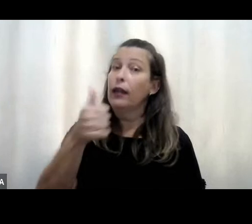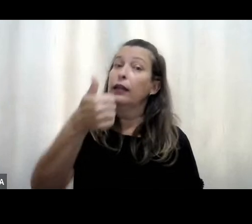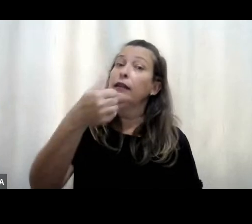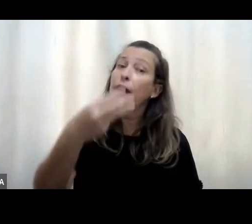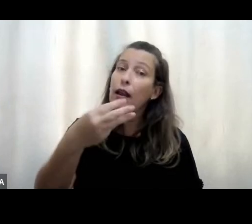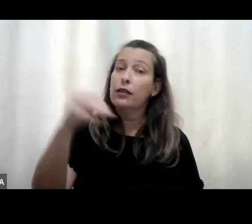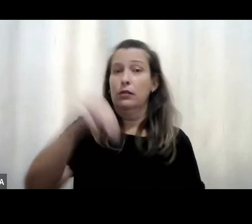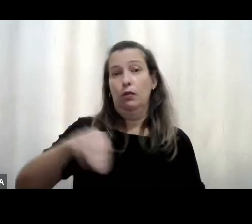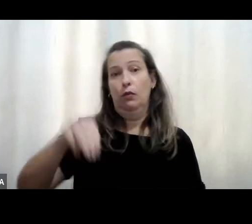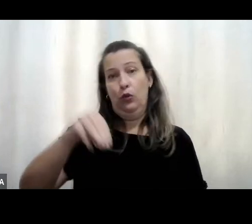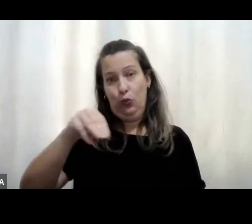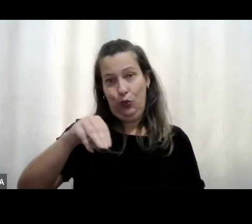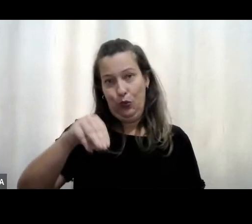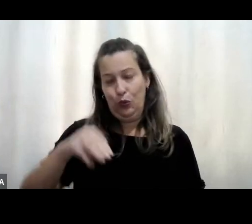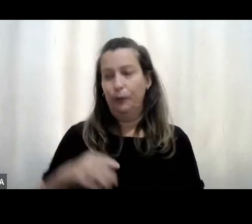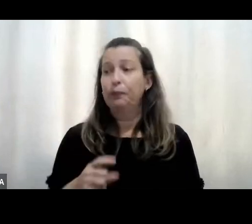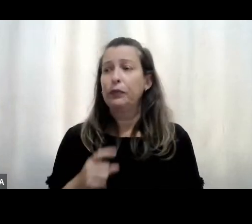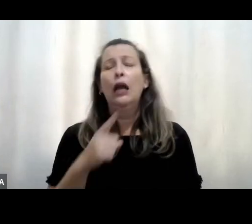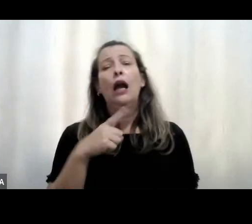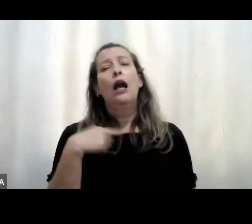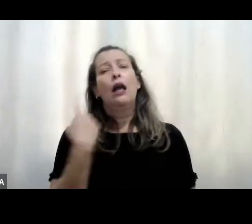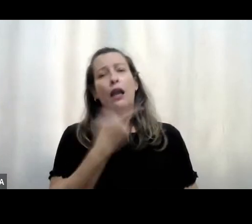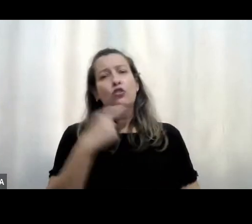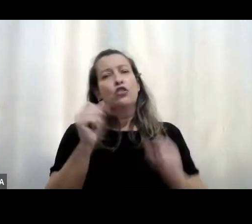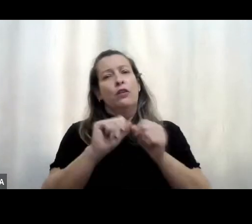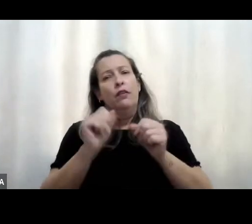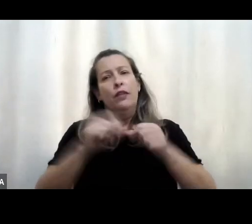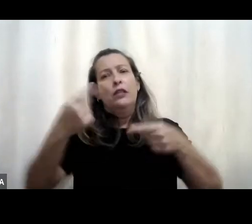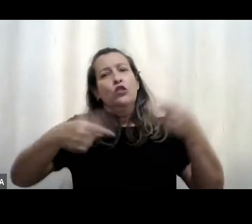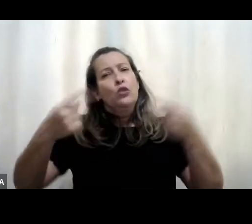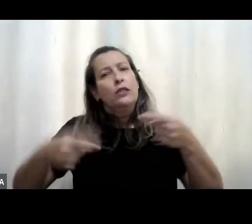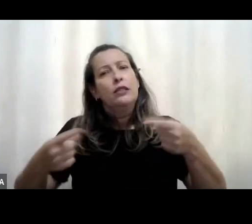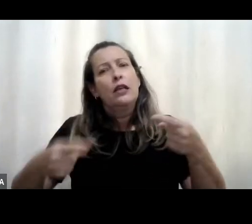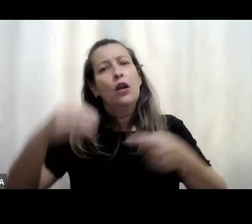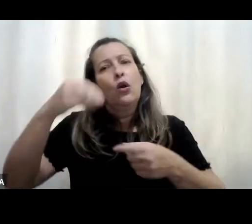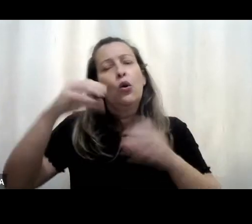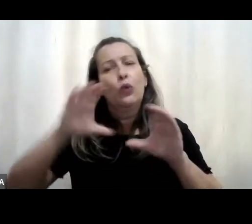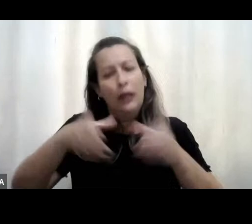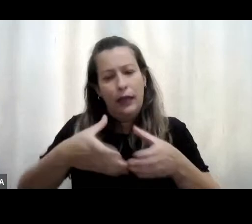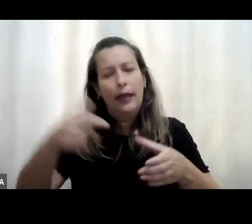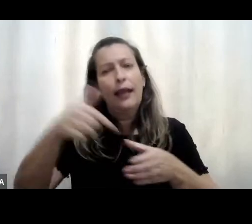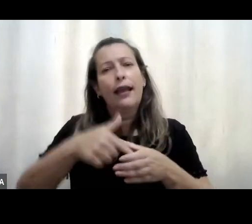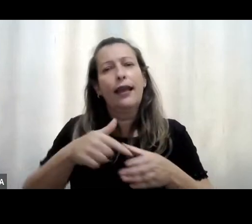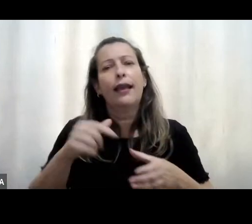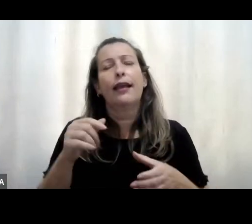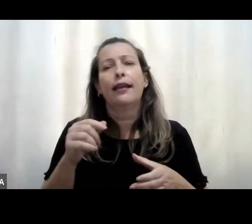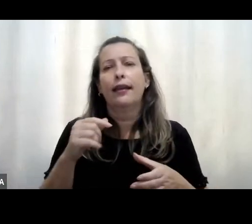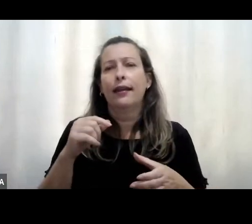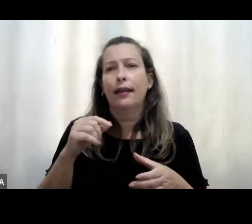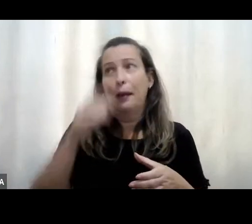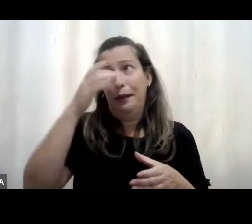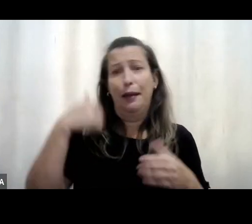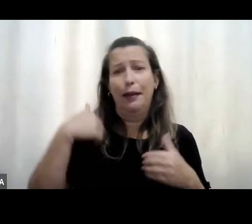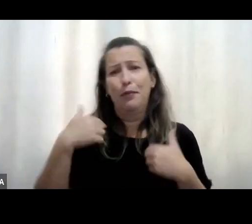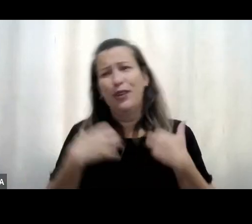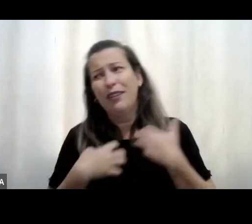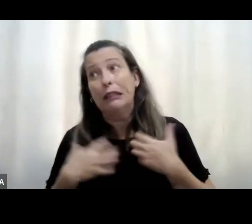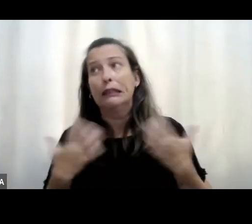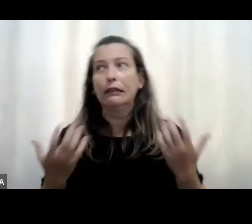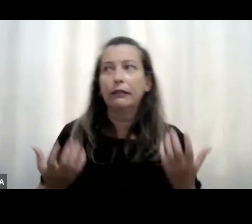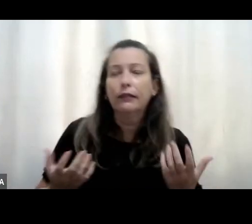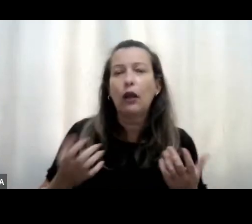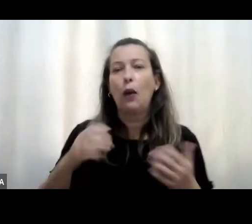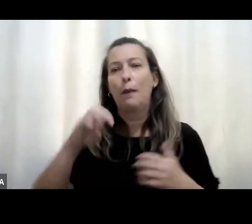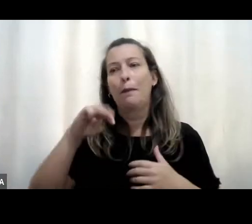o pessoal, quando a gente fez essa discussão dentro da equipe, alguém virou e falou assim, poxa, Márcia... Porque eu estava assim meio, né? Pô, gente, mas a nossa média